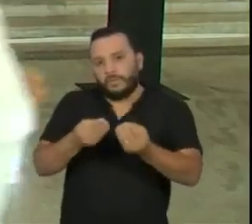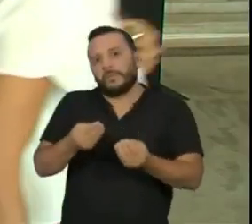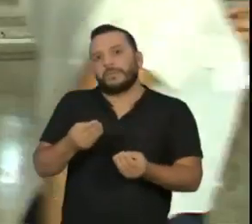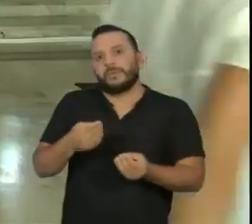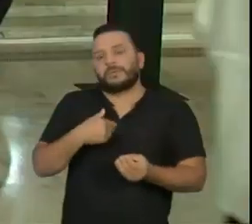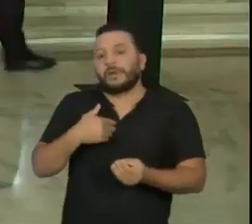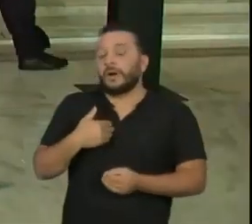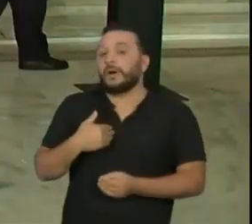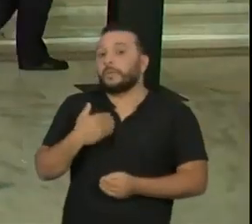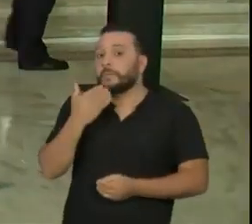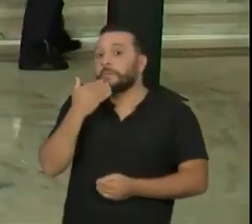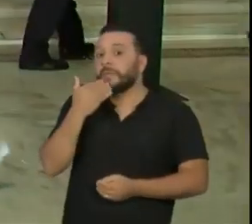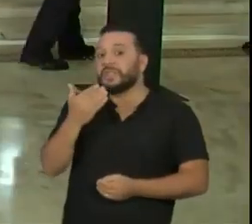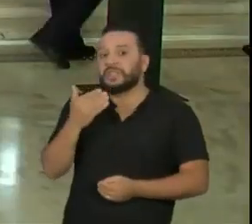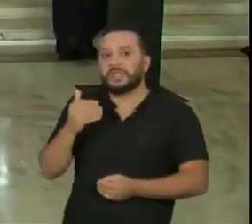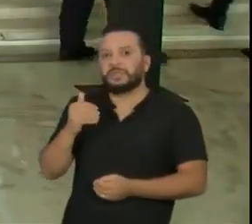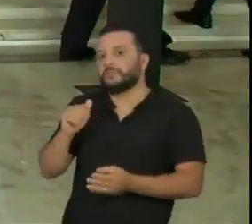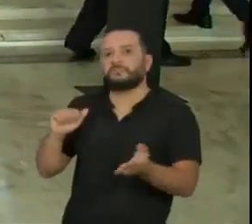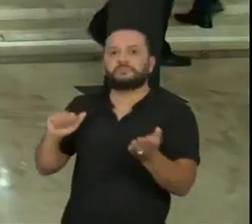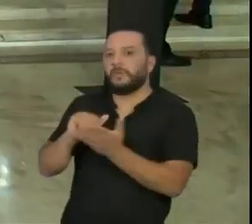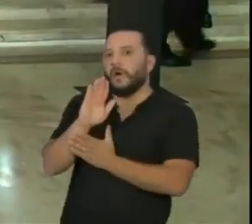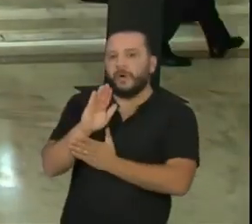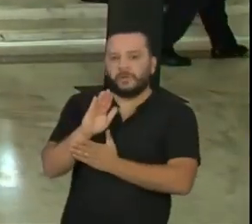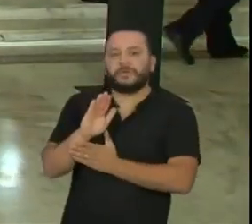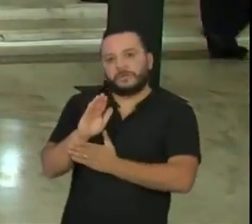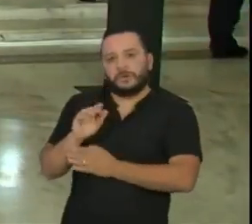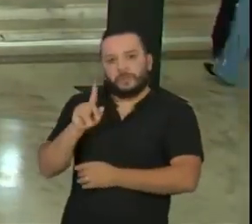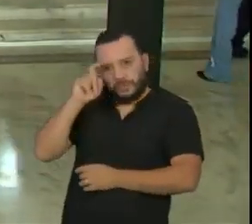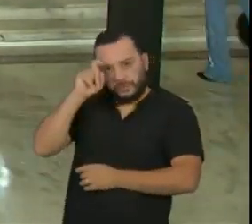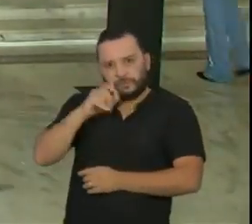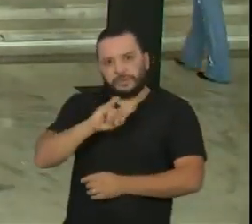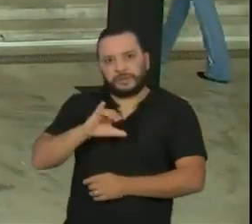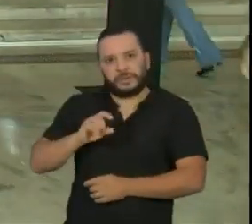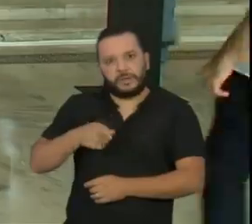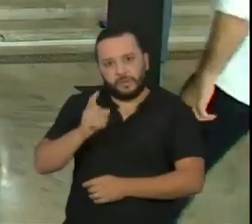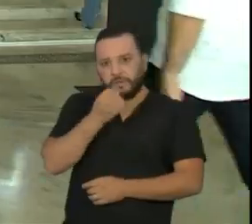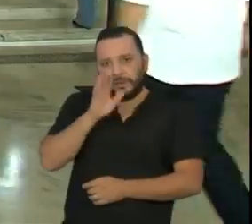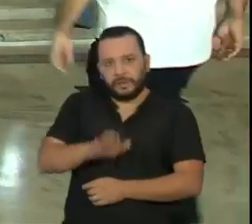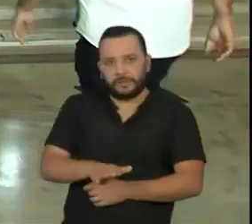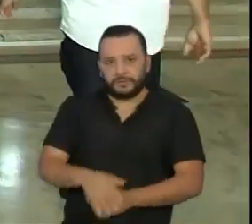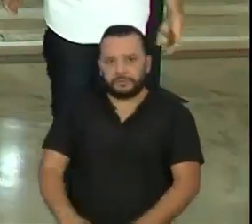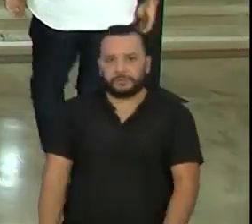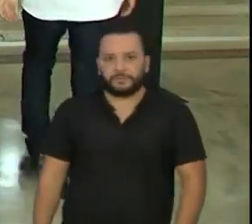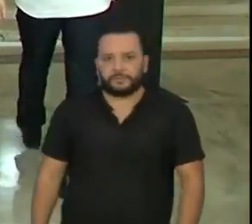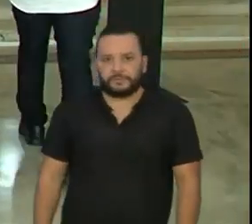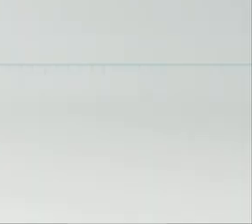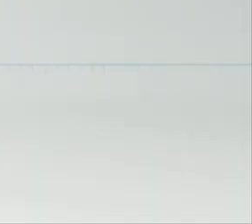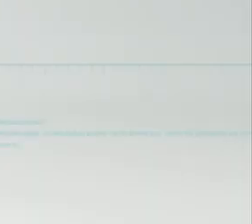repercussão do pedido de demissão do ex-ministro Sérgio Moro no JC1. Boa tarde.